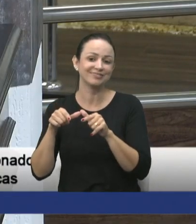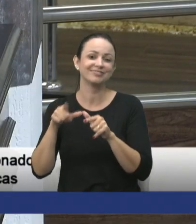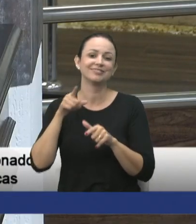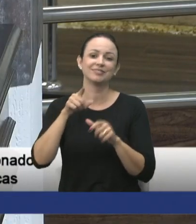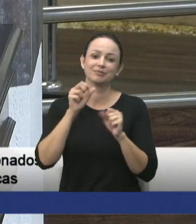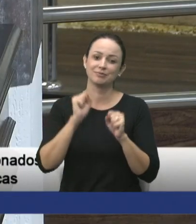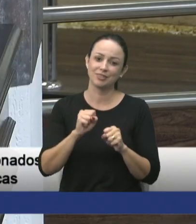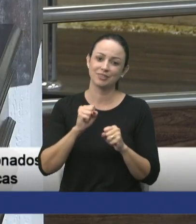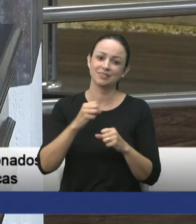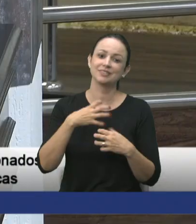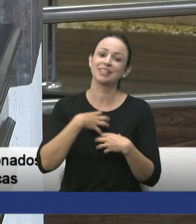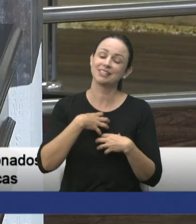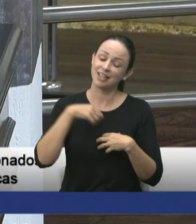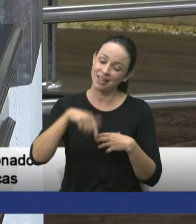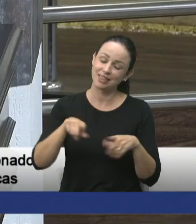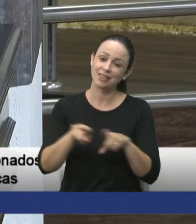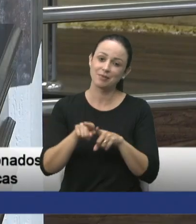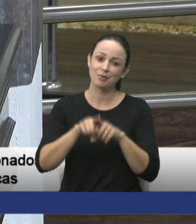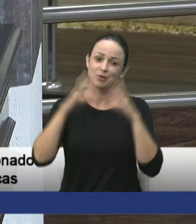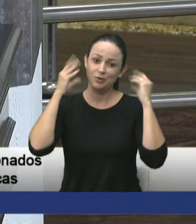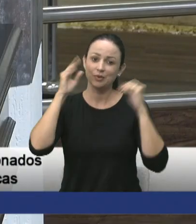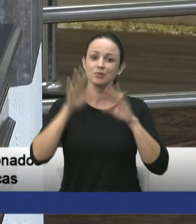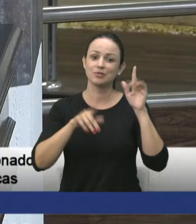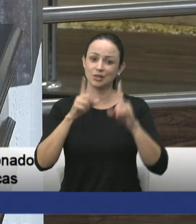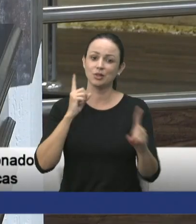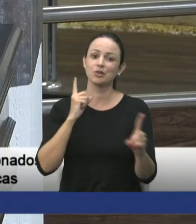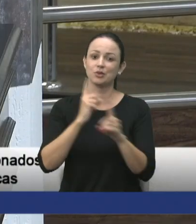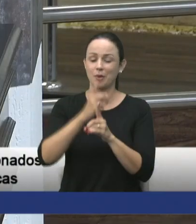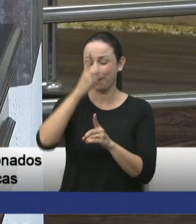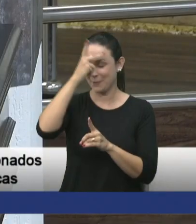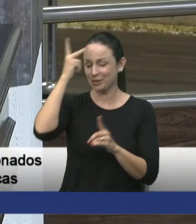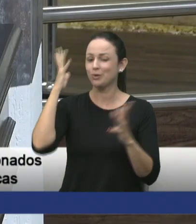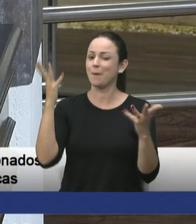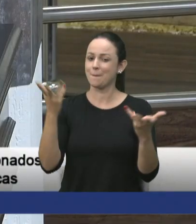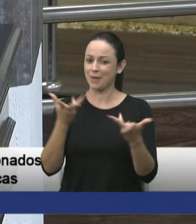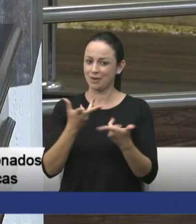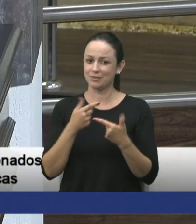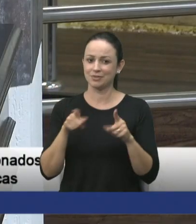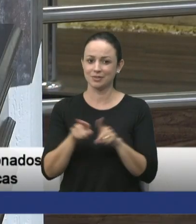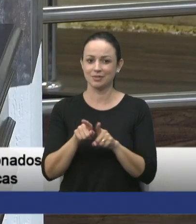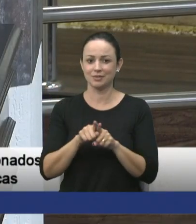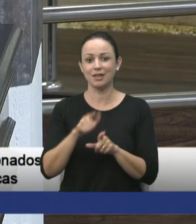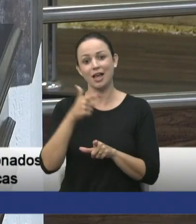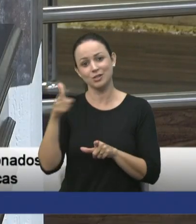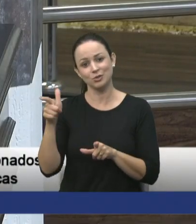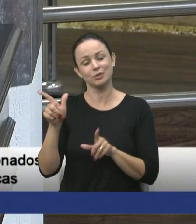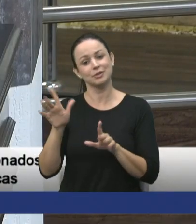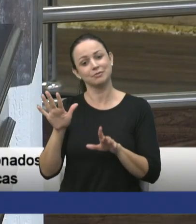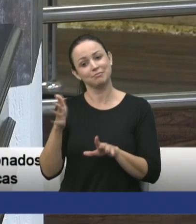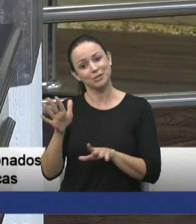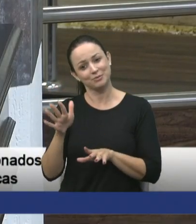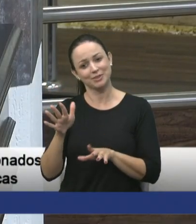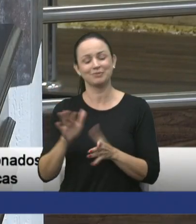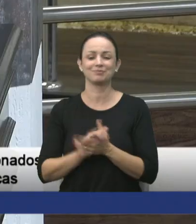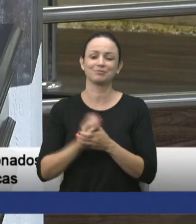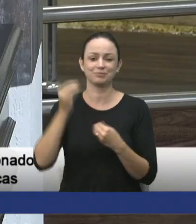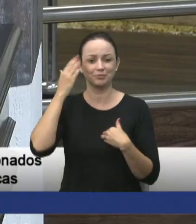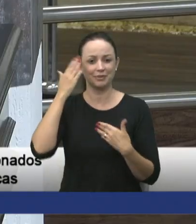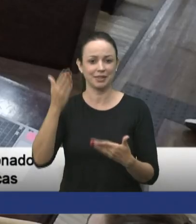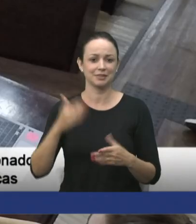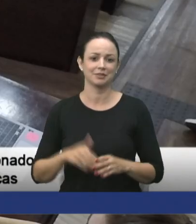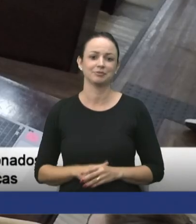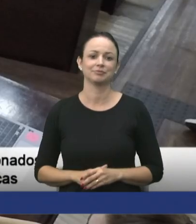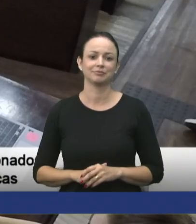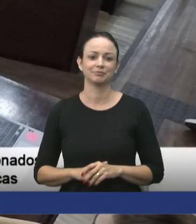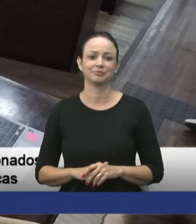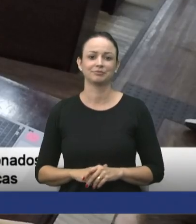se sentir na Holanda, que às vezes você encontra pessoas maravilhosas, outras nem tanto. Muito obrigada.